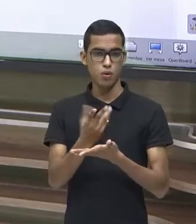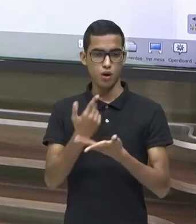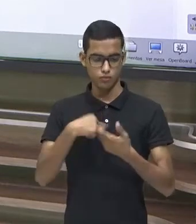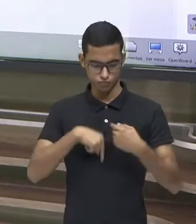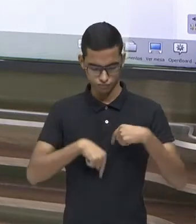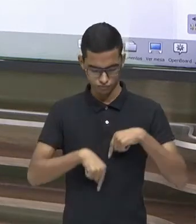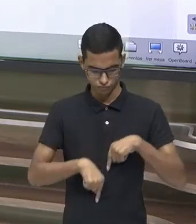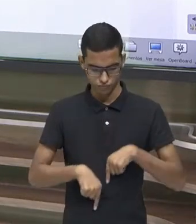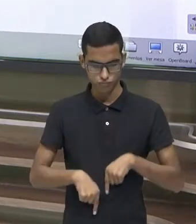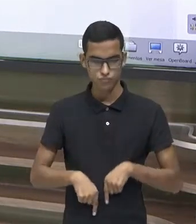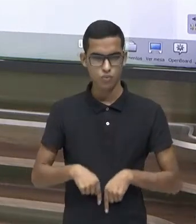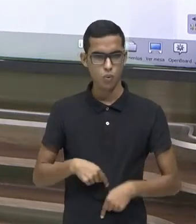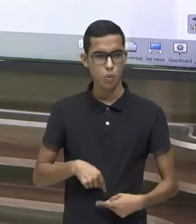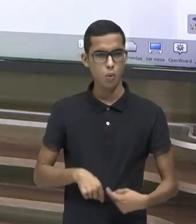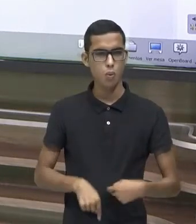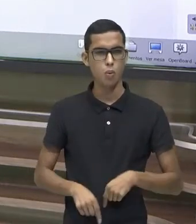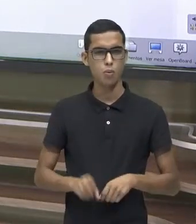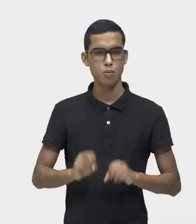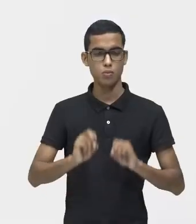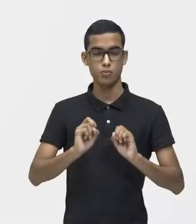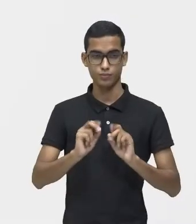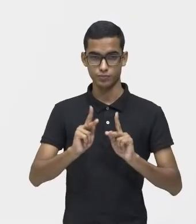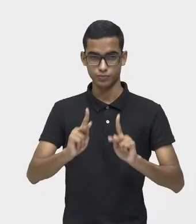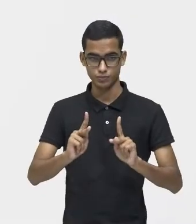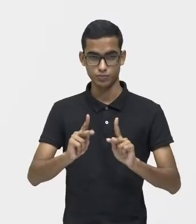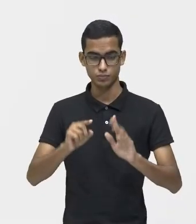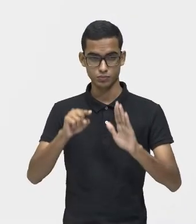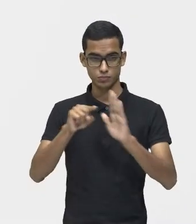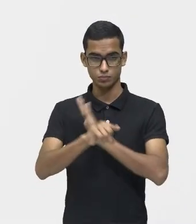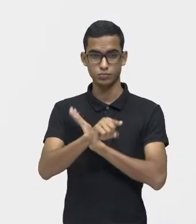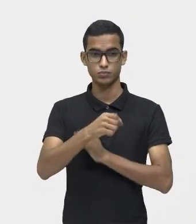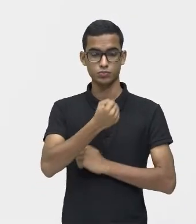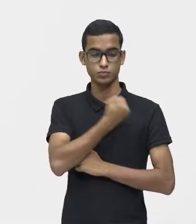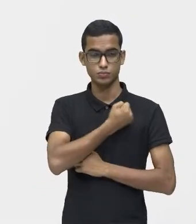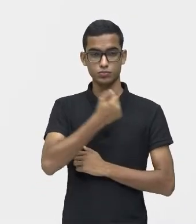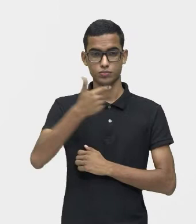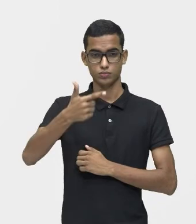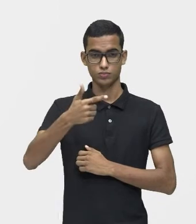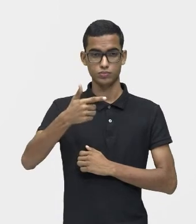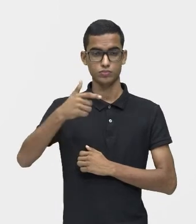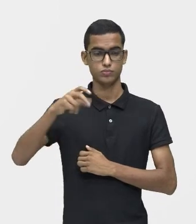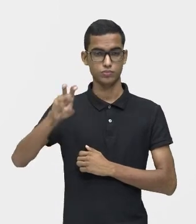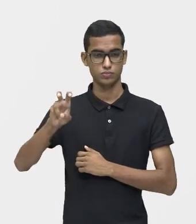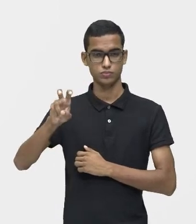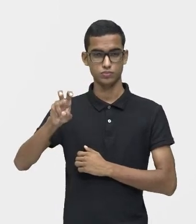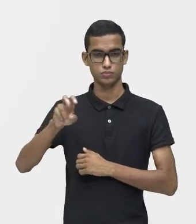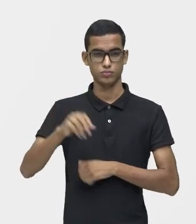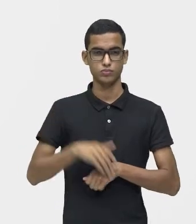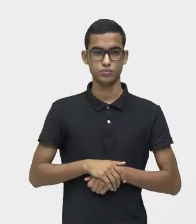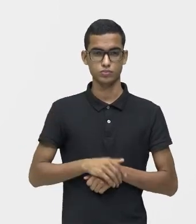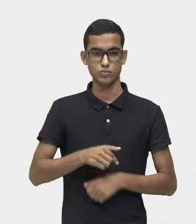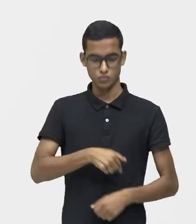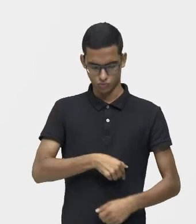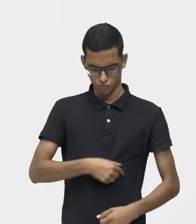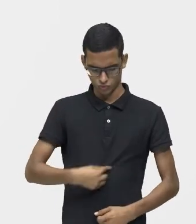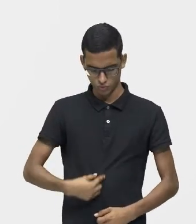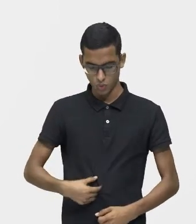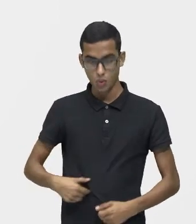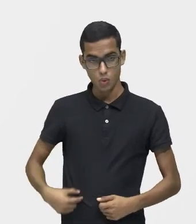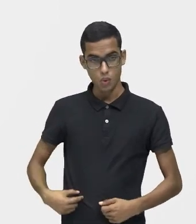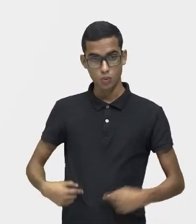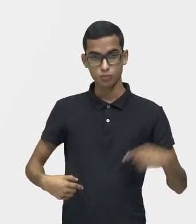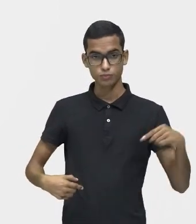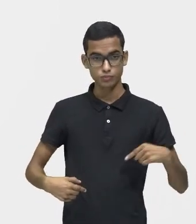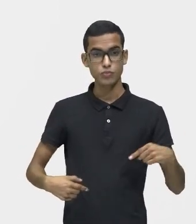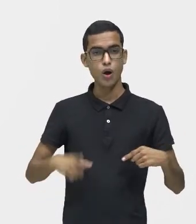Tá bom? Vamos agora para a nossa terceira questão, a questão 25. O intestino delgado é